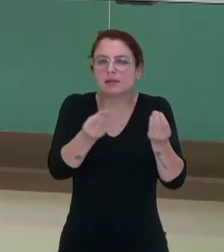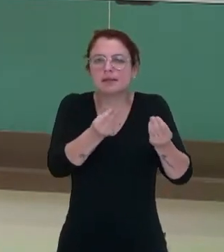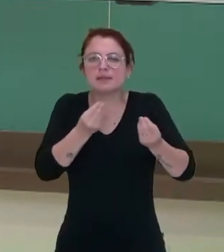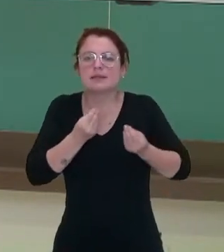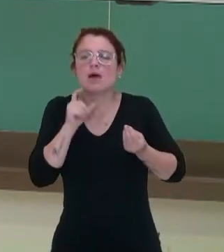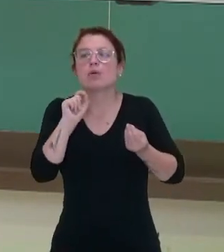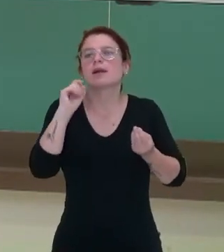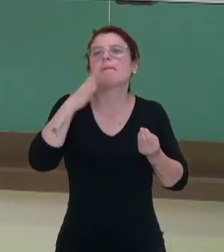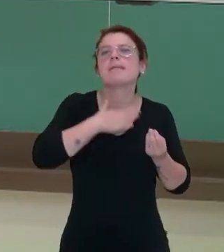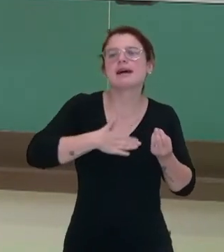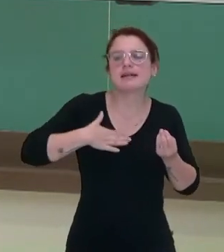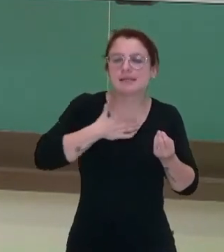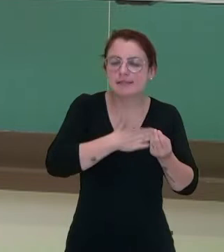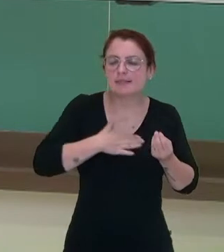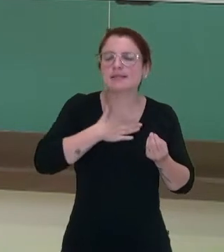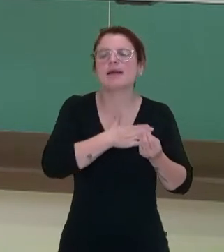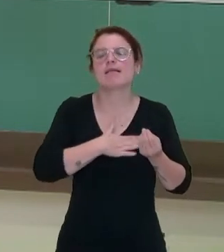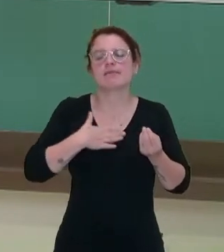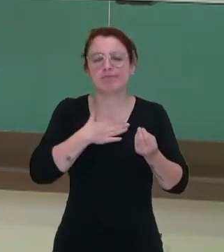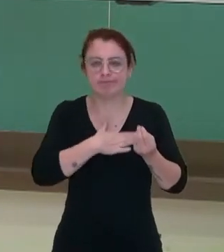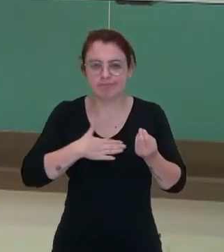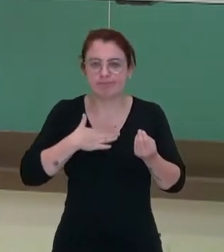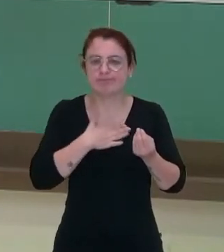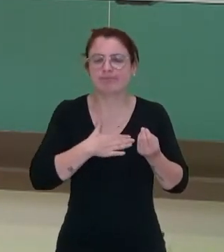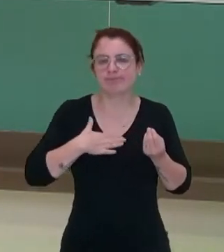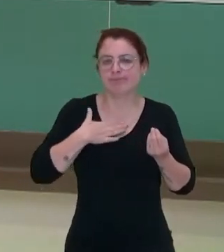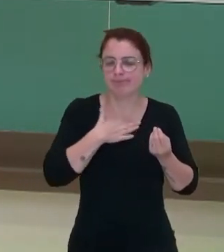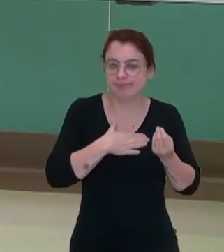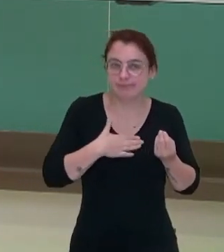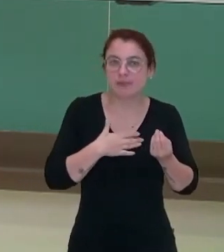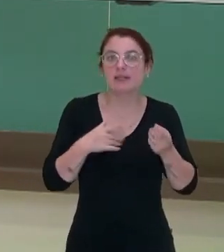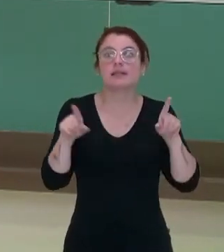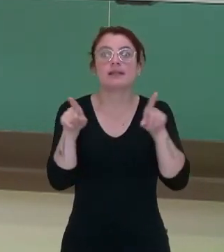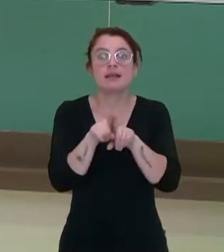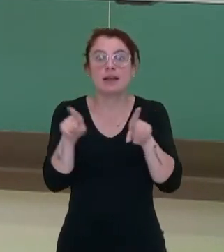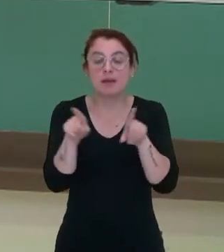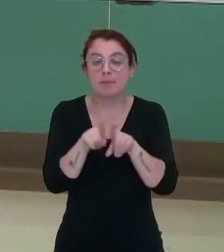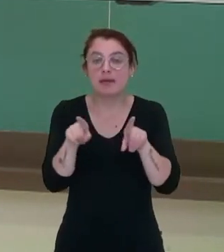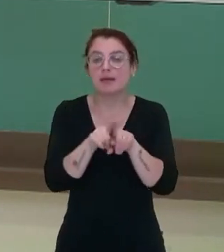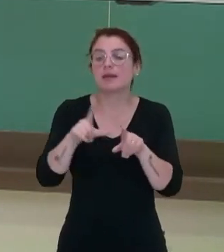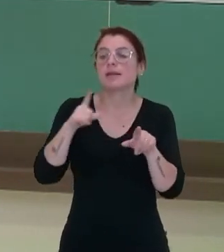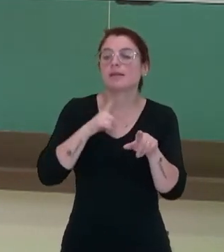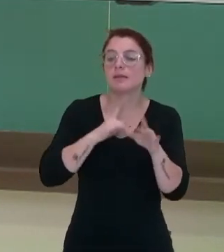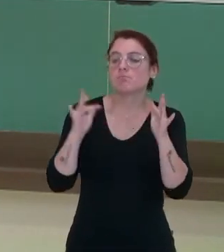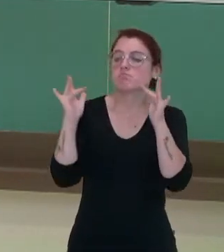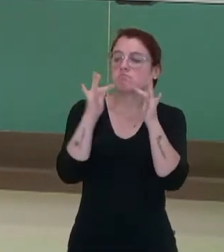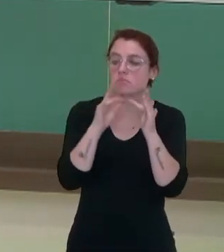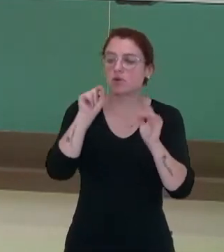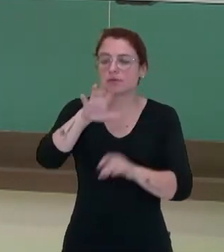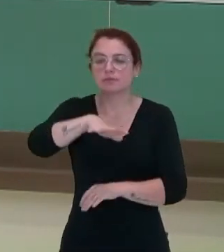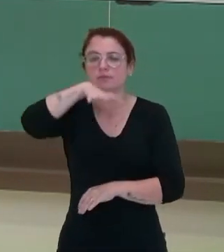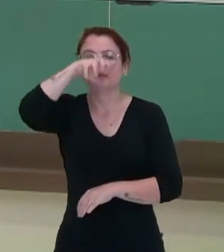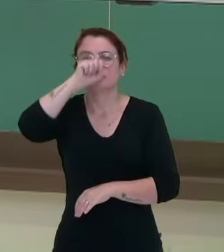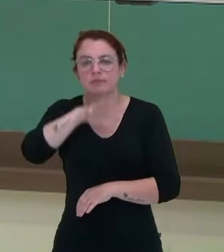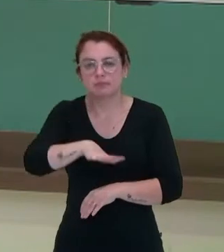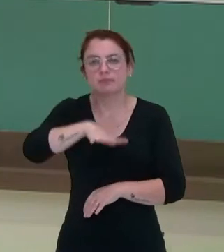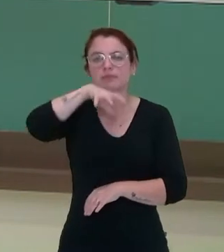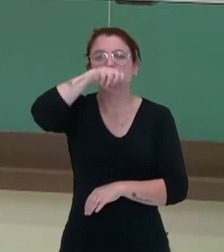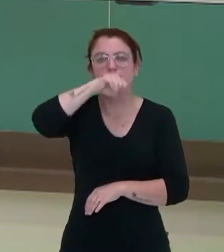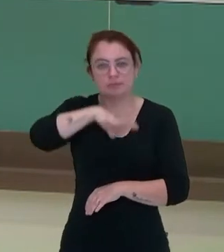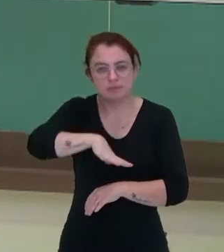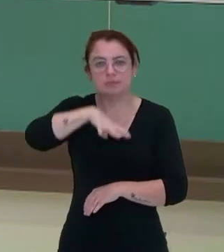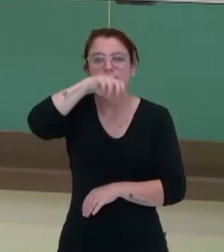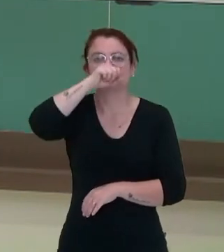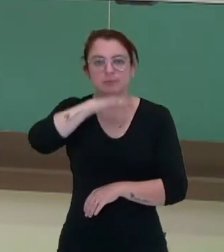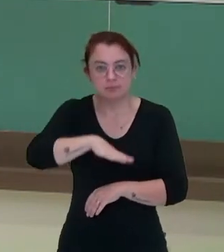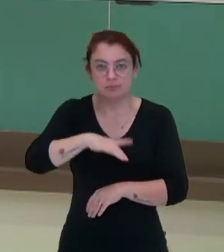de prazer, de satisfação. Tem a questão associada ao nosso sistema respiratório, a inspiração e a expiração.